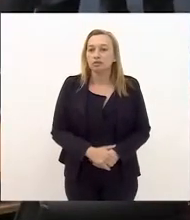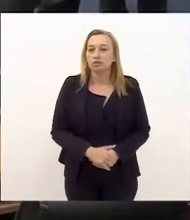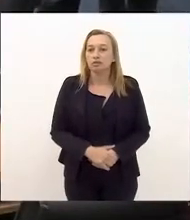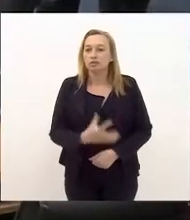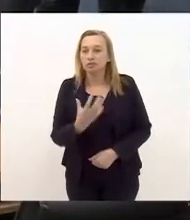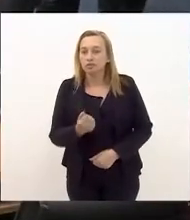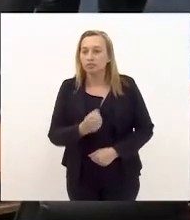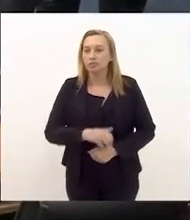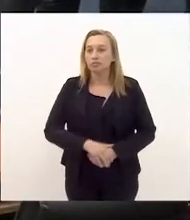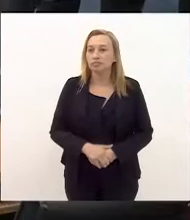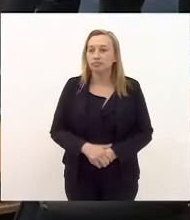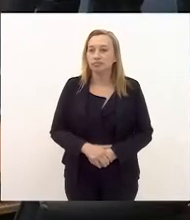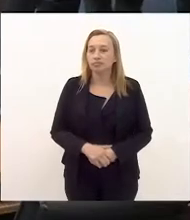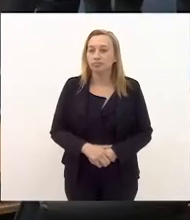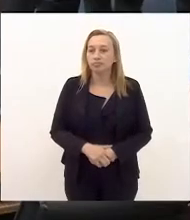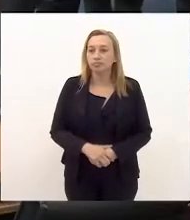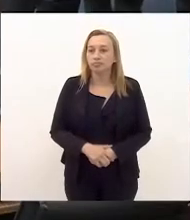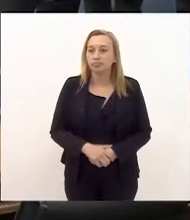Favorável.